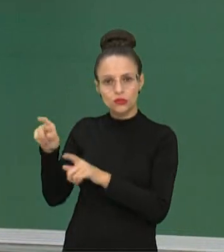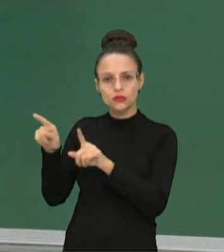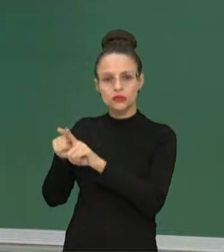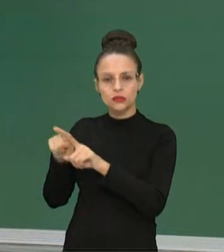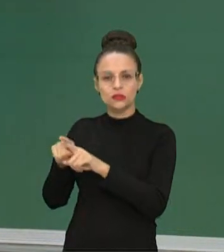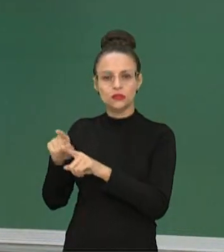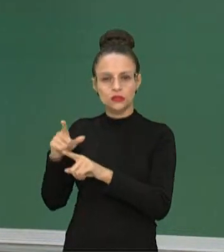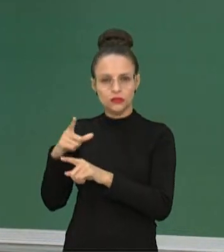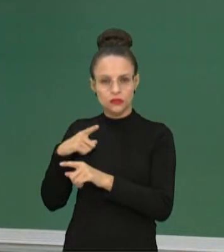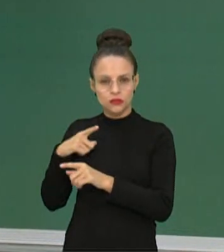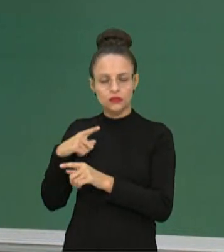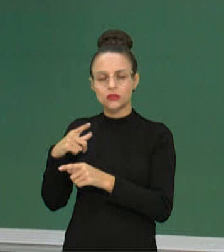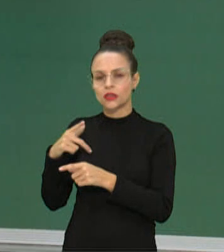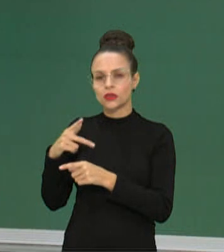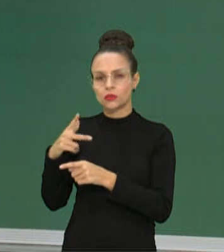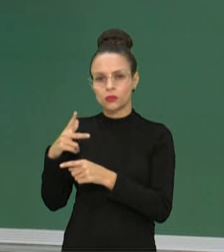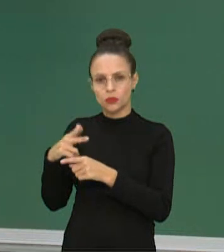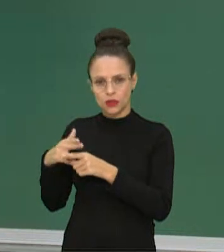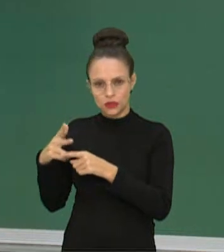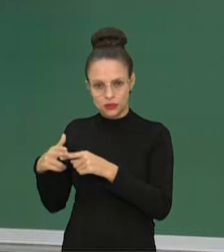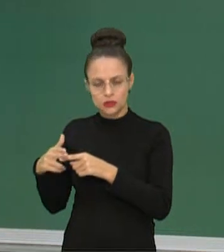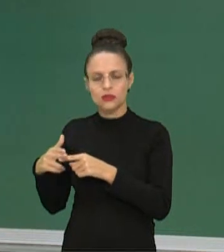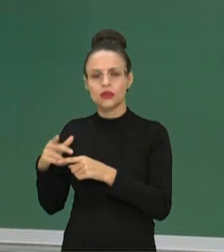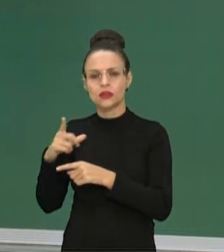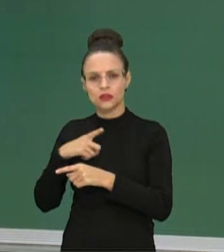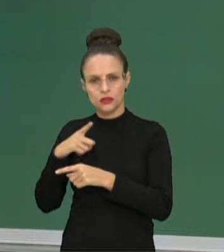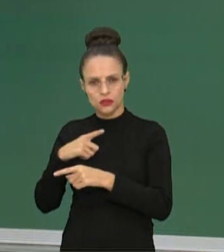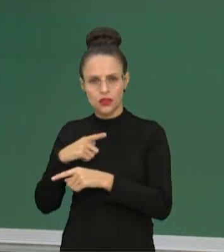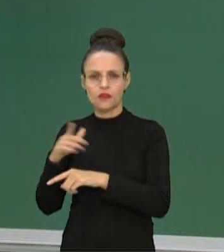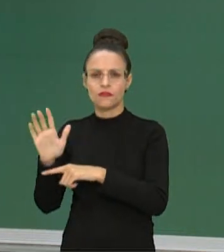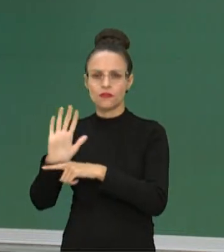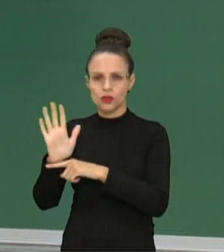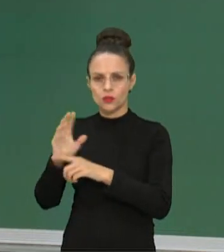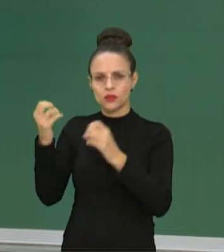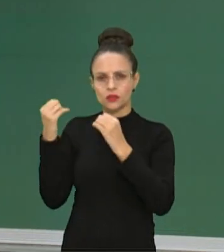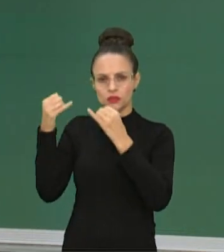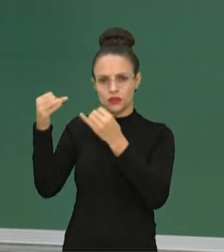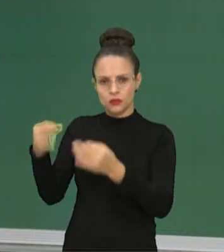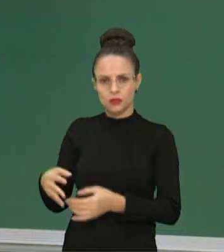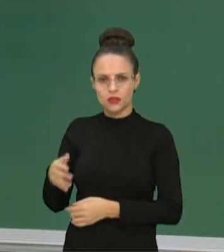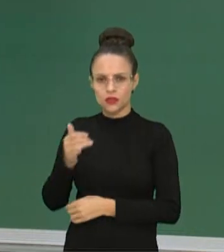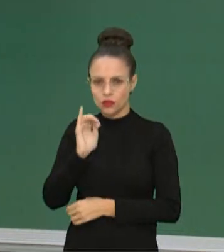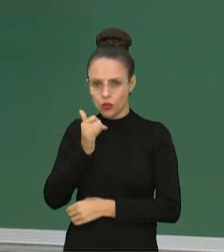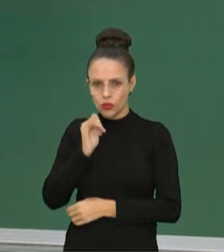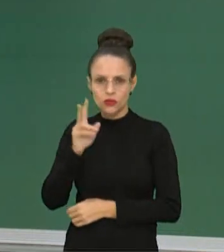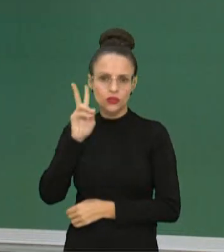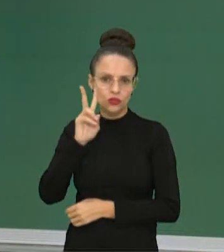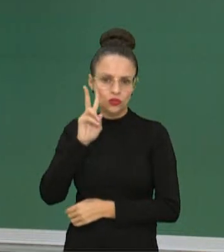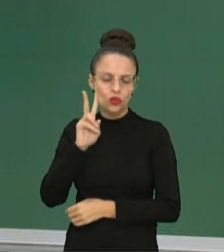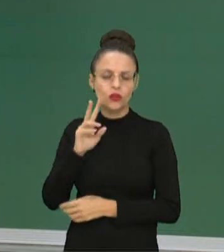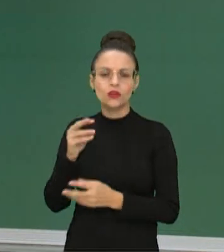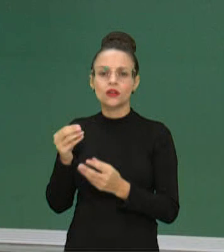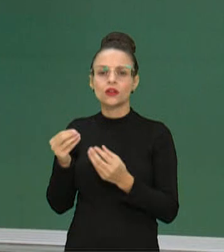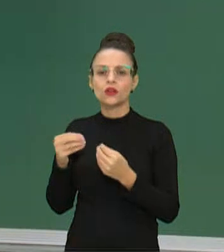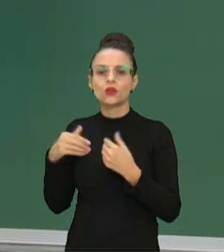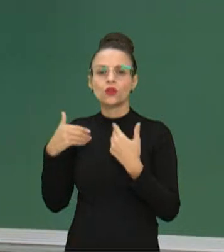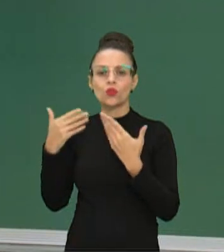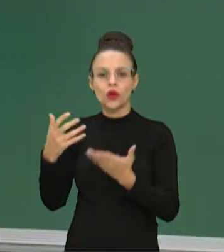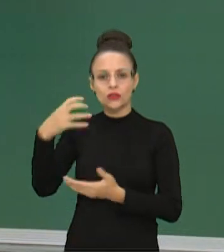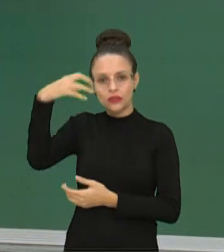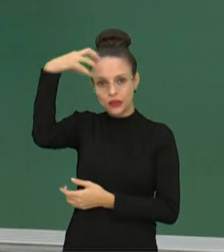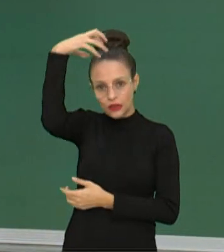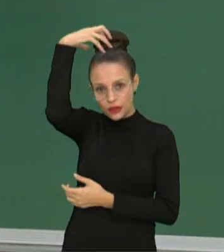série que você encontra aí nos canais de streaming, que conta bastante essa história, quando o rei